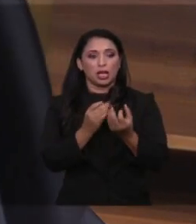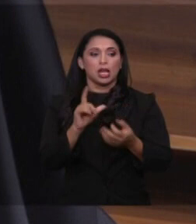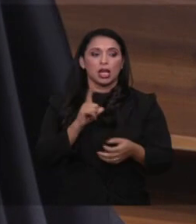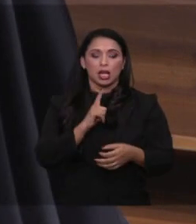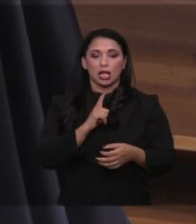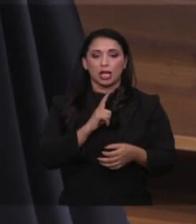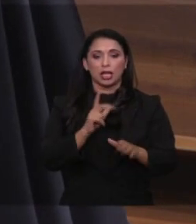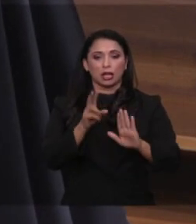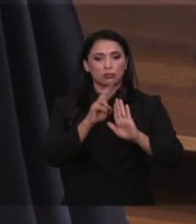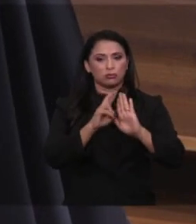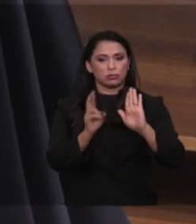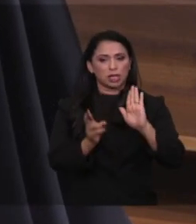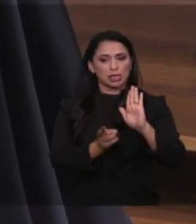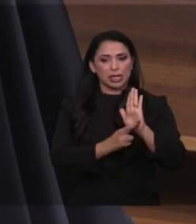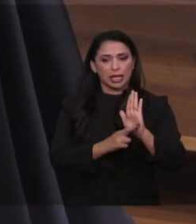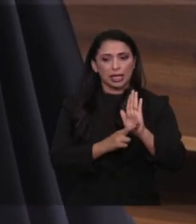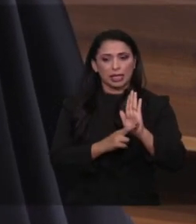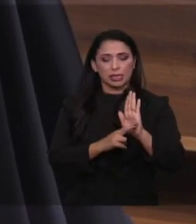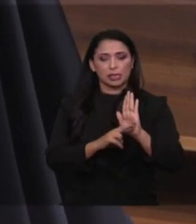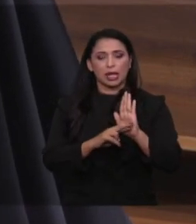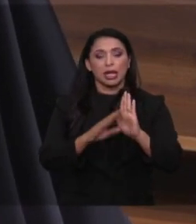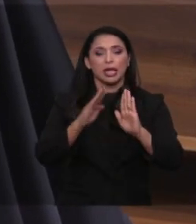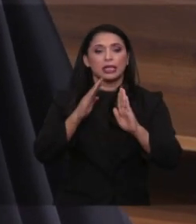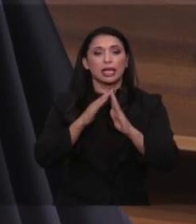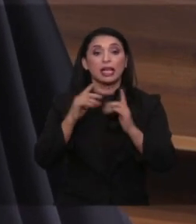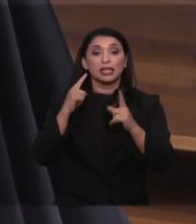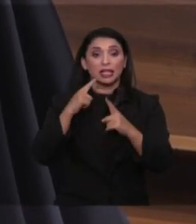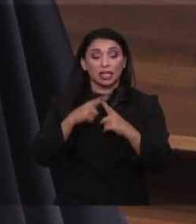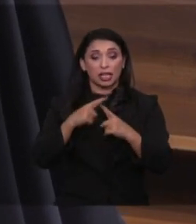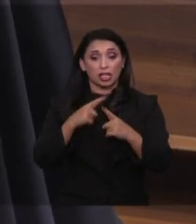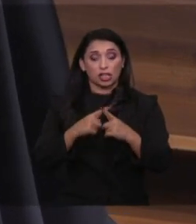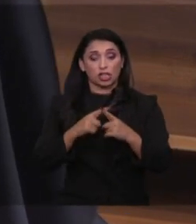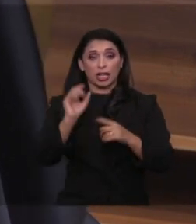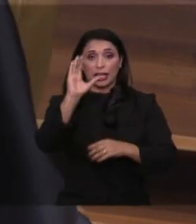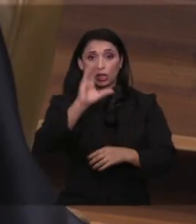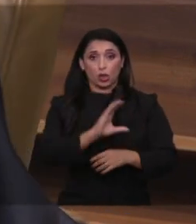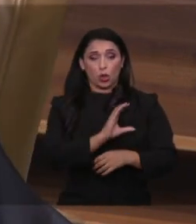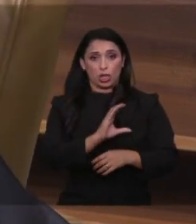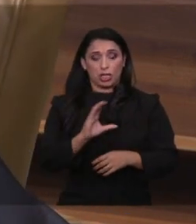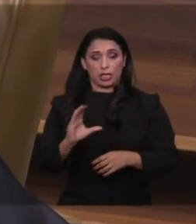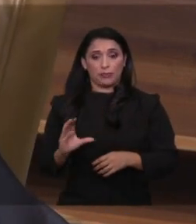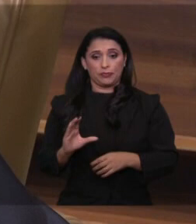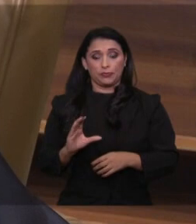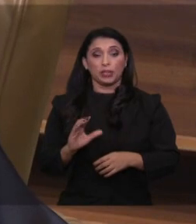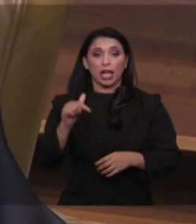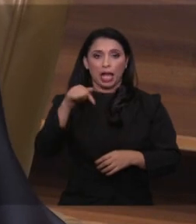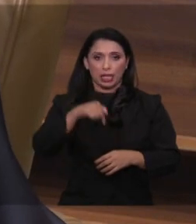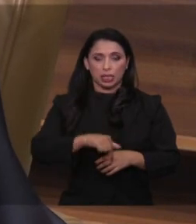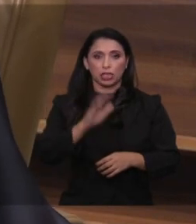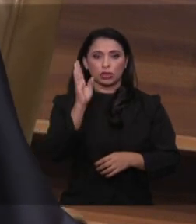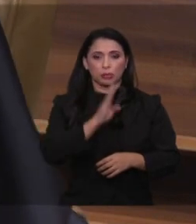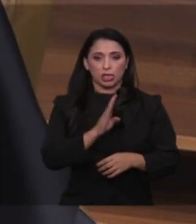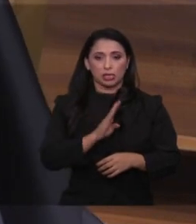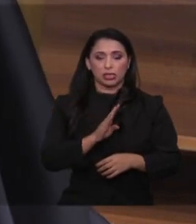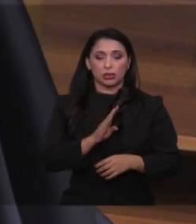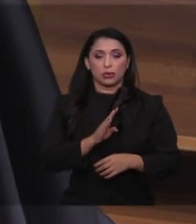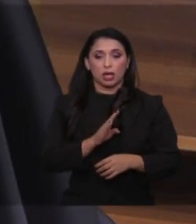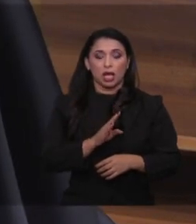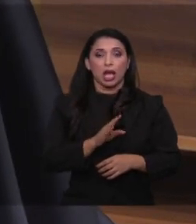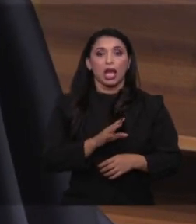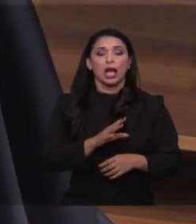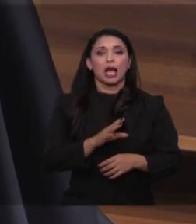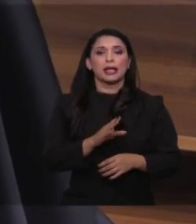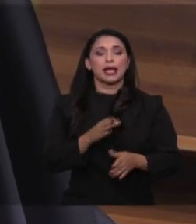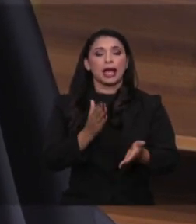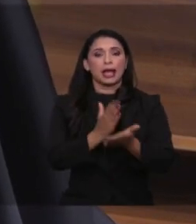canônica, da Igreja Oficial Católica Romana em nosso país. Com a abolição da República,